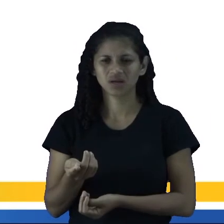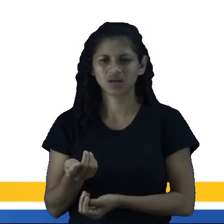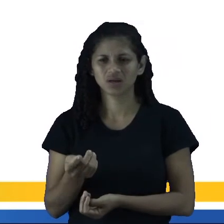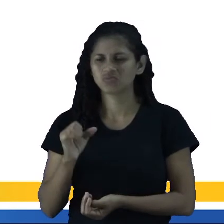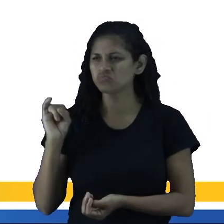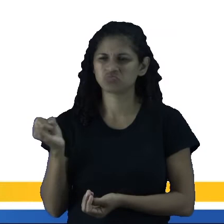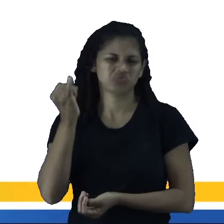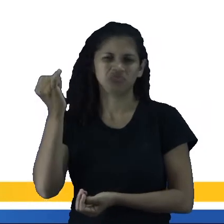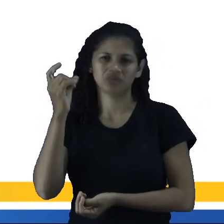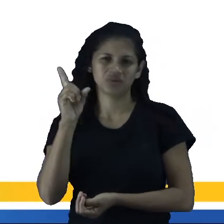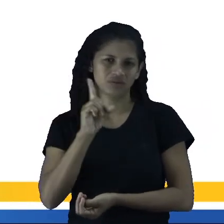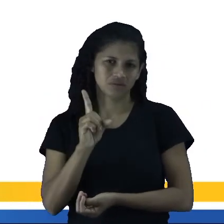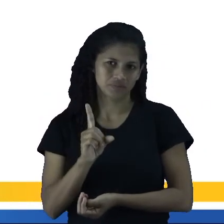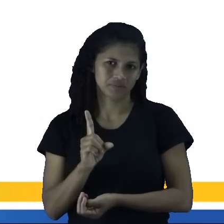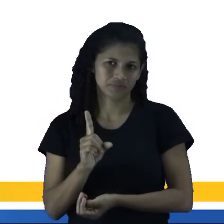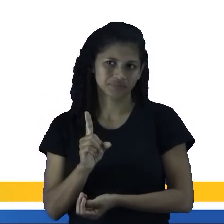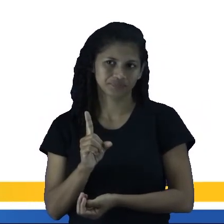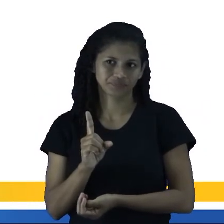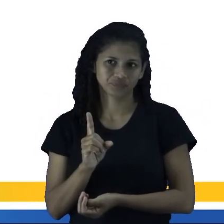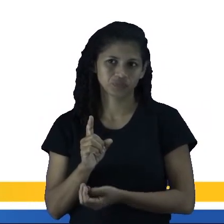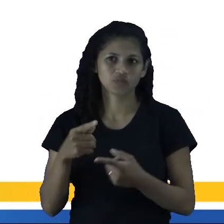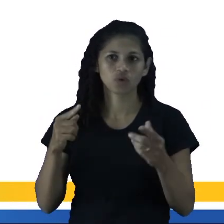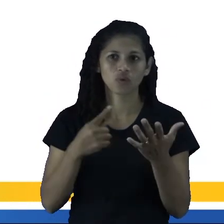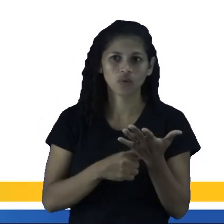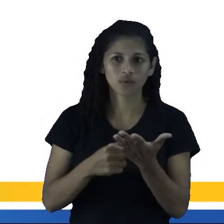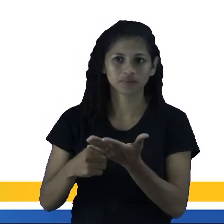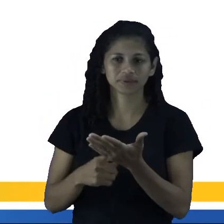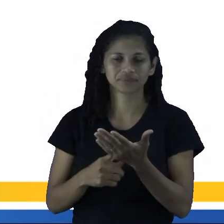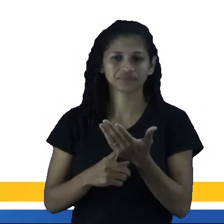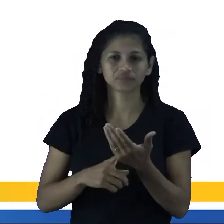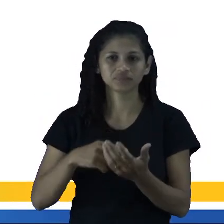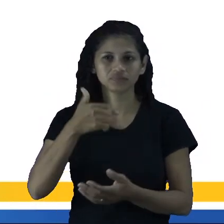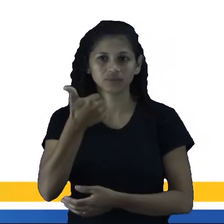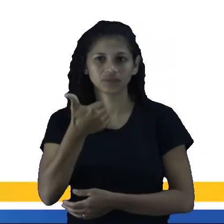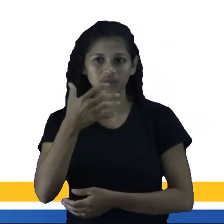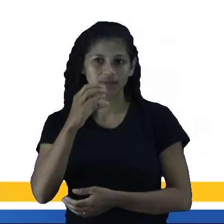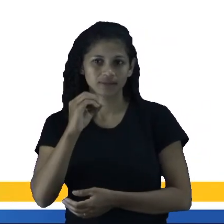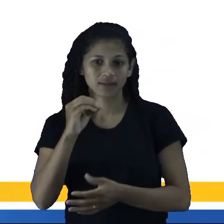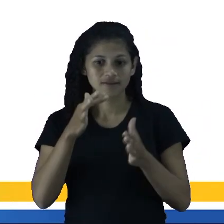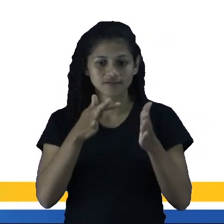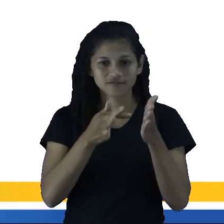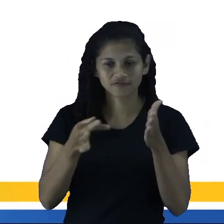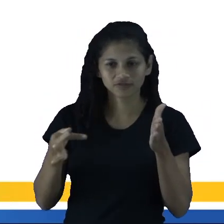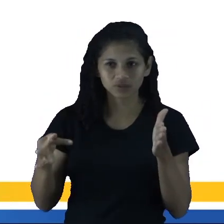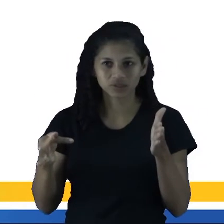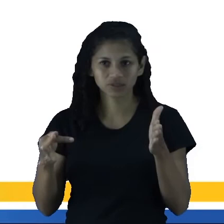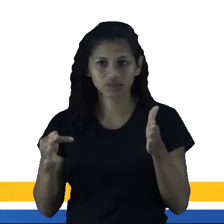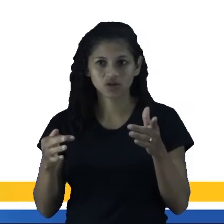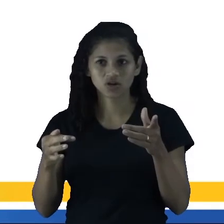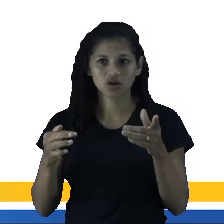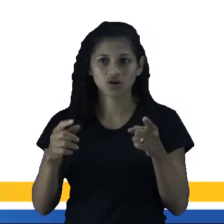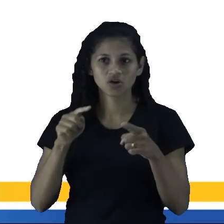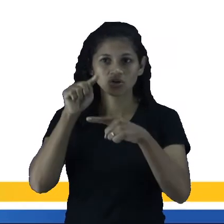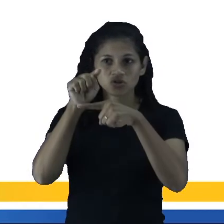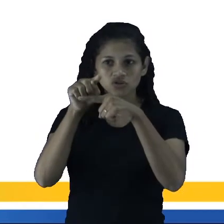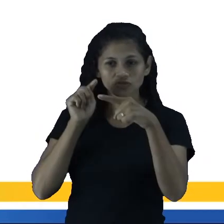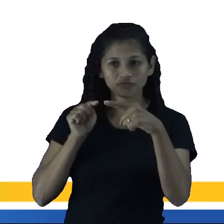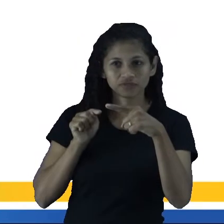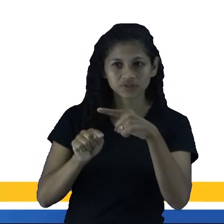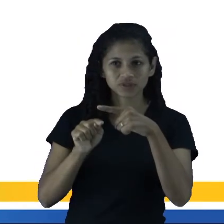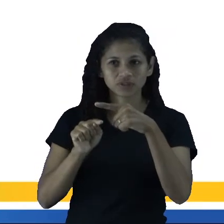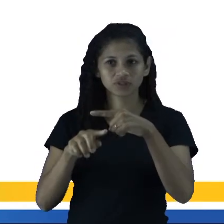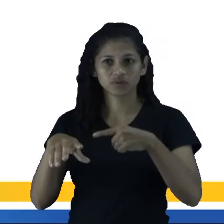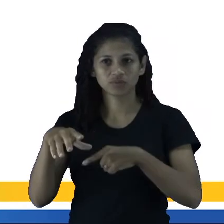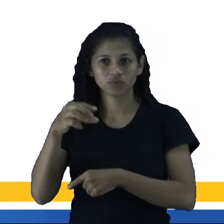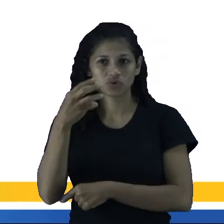faz? Combinação de 10, 3 a 3. 10 fatorial dividido por 3 fatorial, que multiplica 10